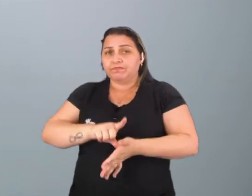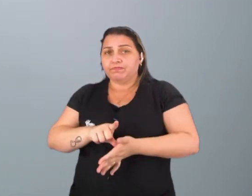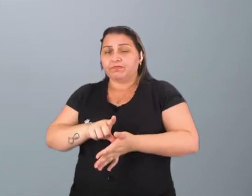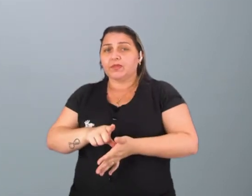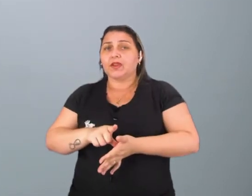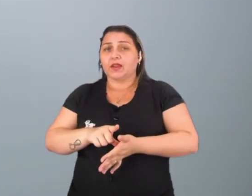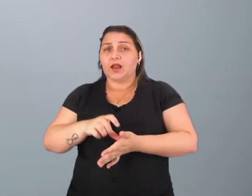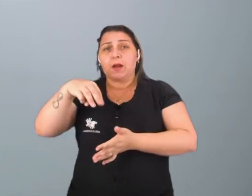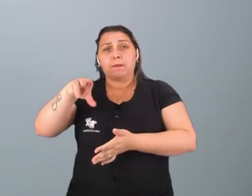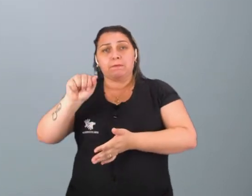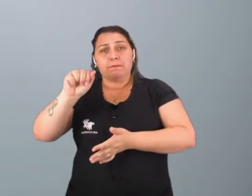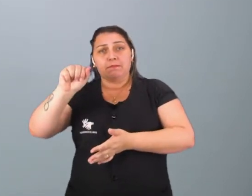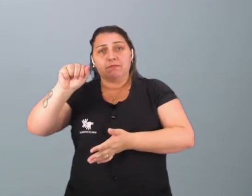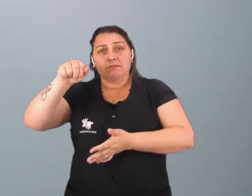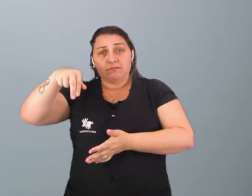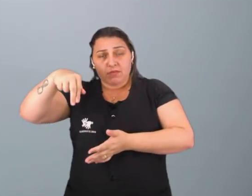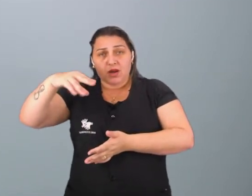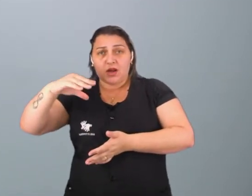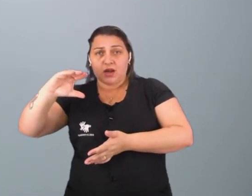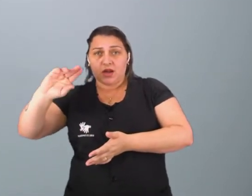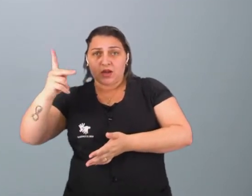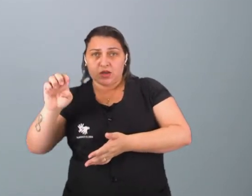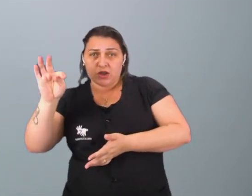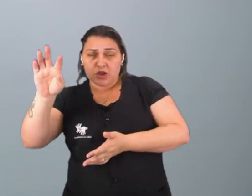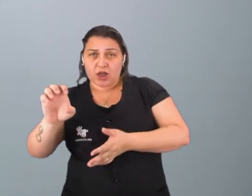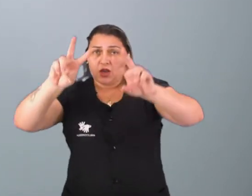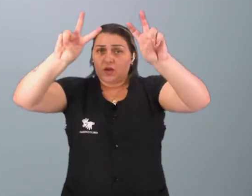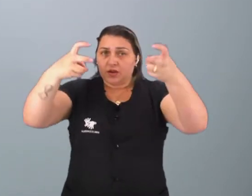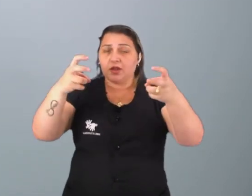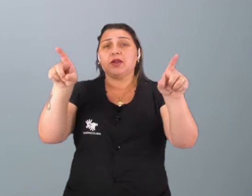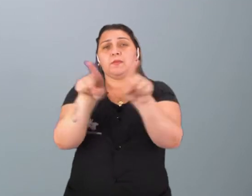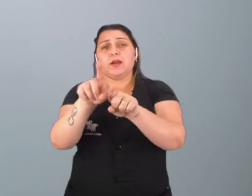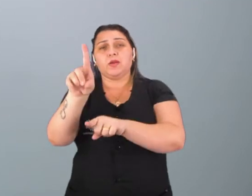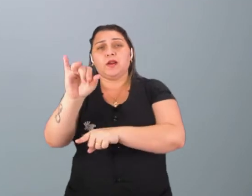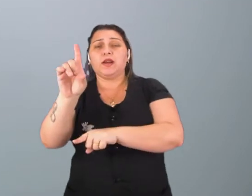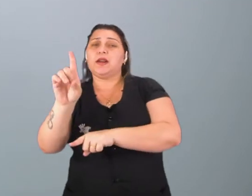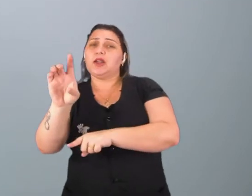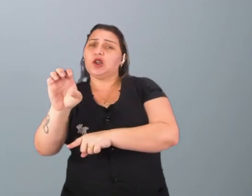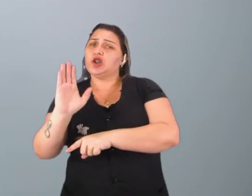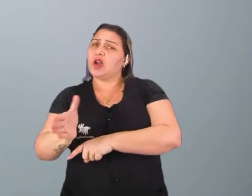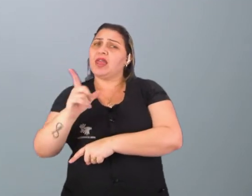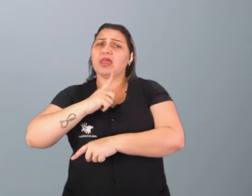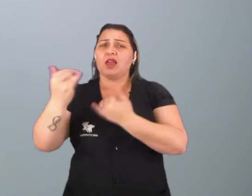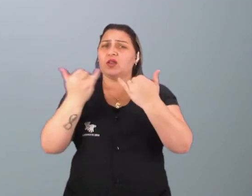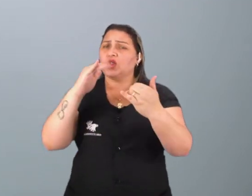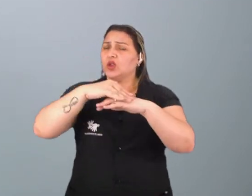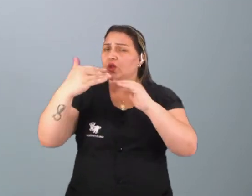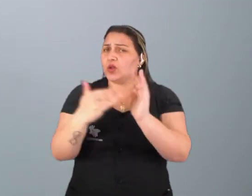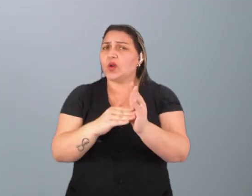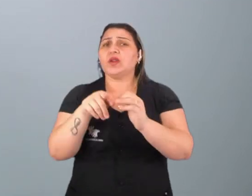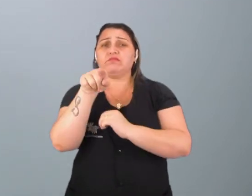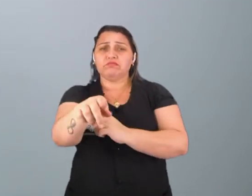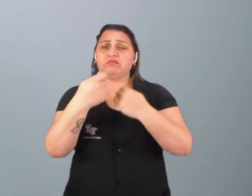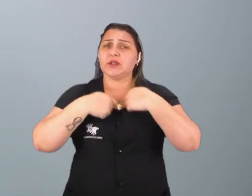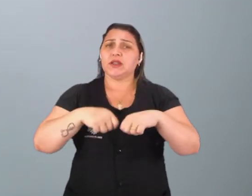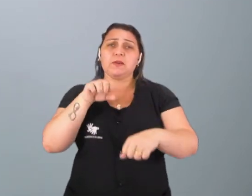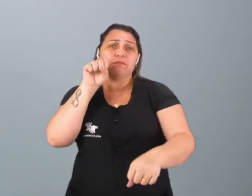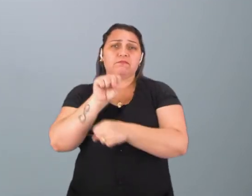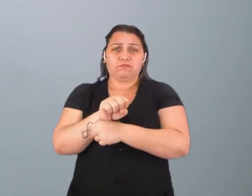dos outros, a gente ia pedir a opinião do grupo da família, dos amigos, dos colegas. O jornalista ele é um profissional.